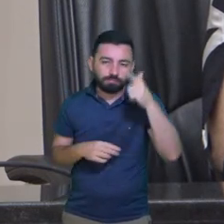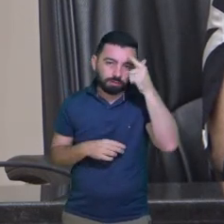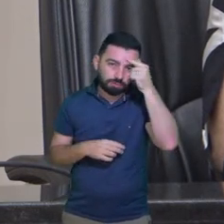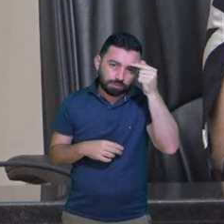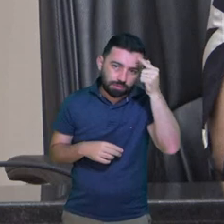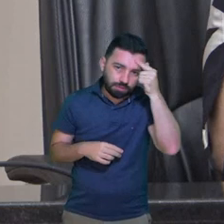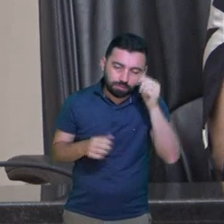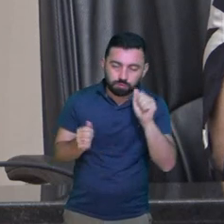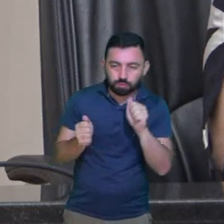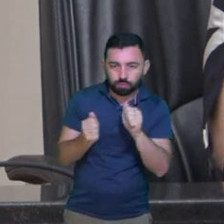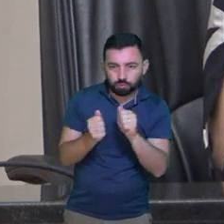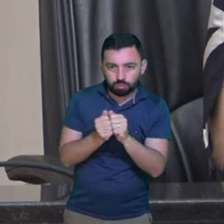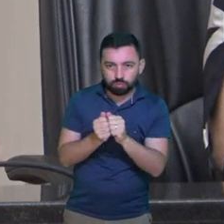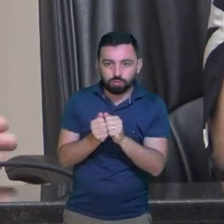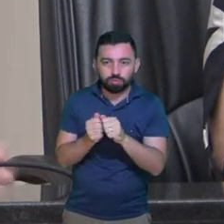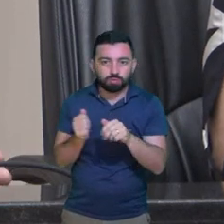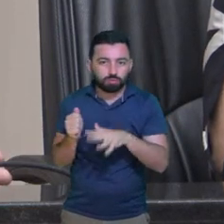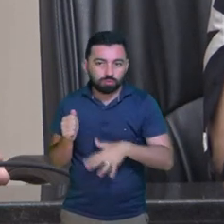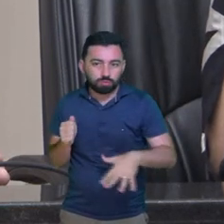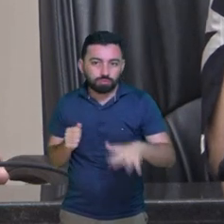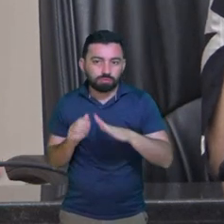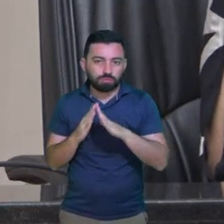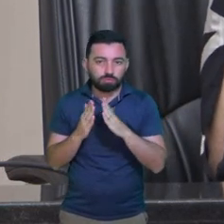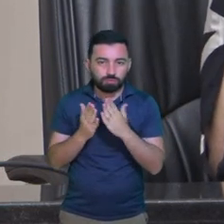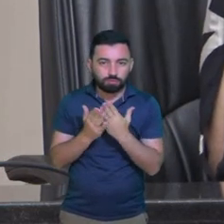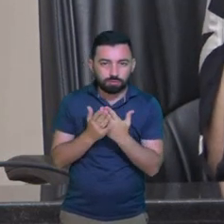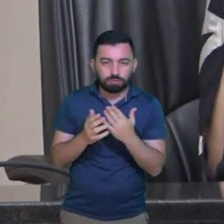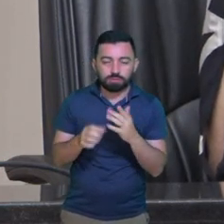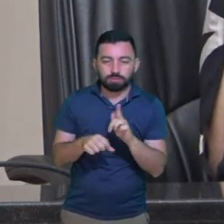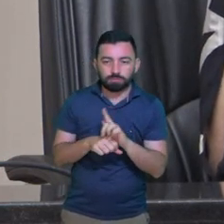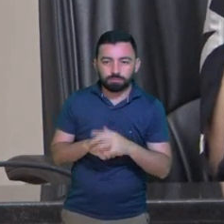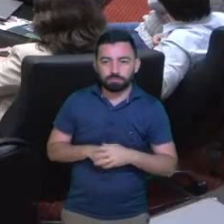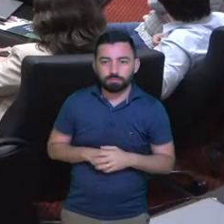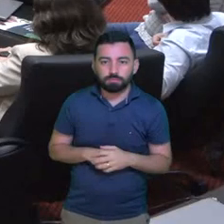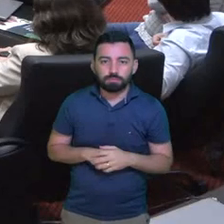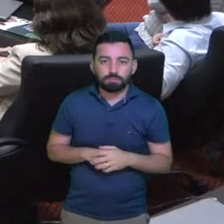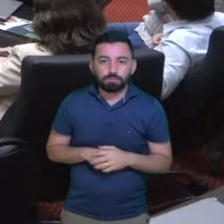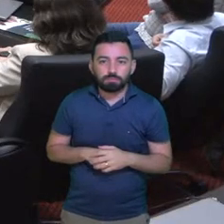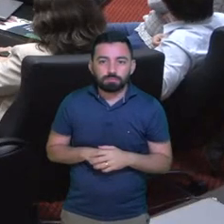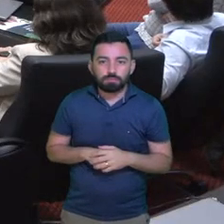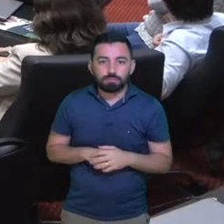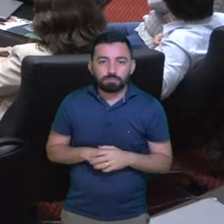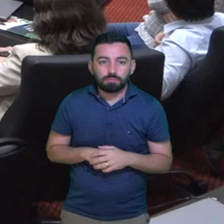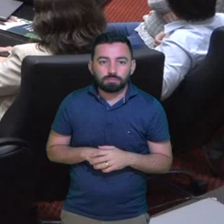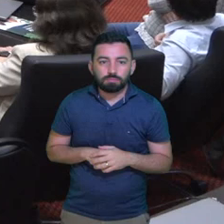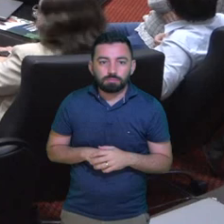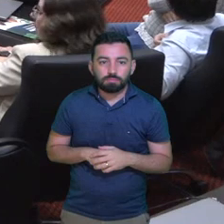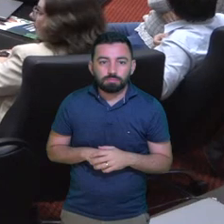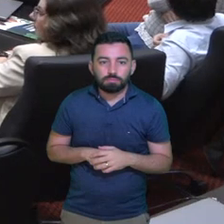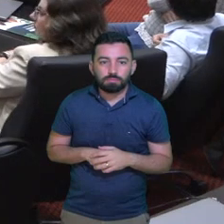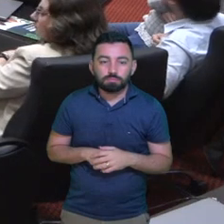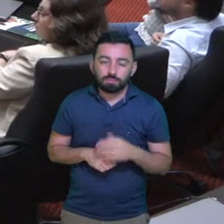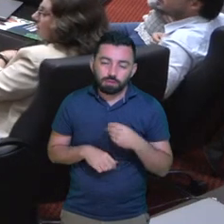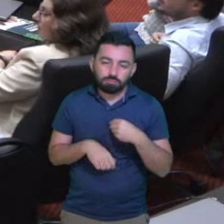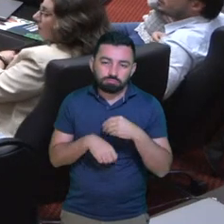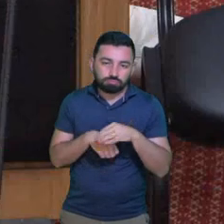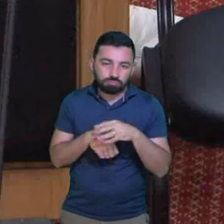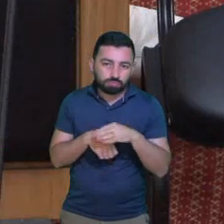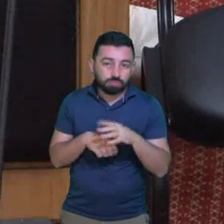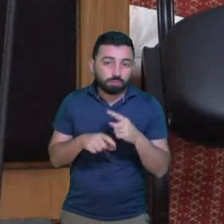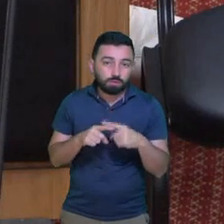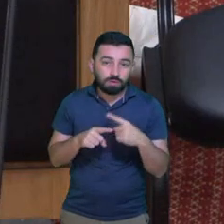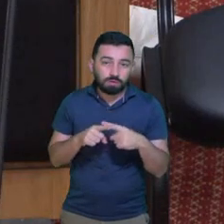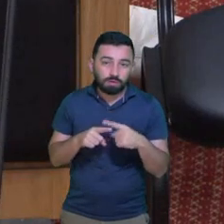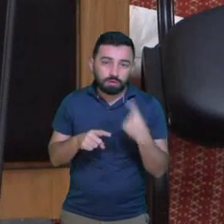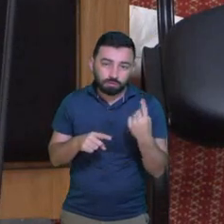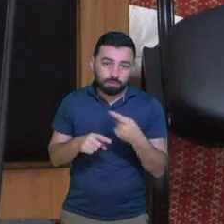unidades escolares bem como como com a gestão das redes sim é questão de ordem eh eu eu sugeri isso porque nós vamos criar